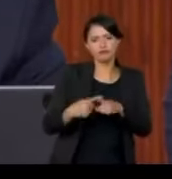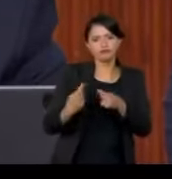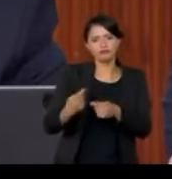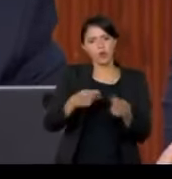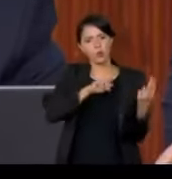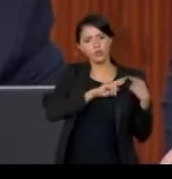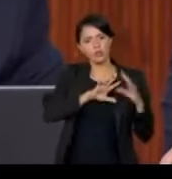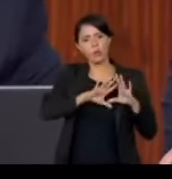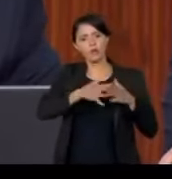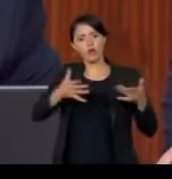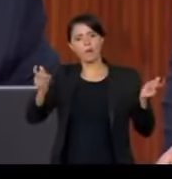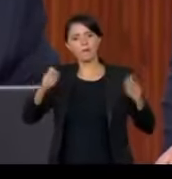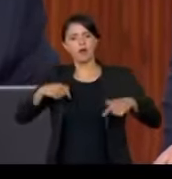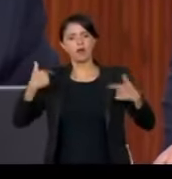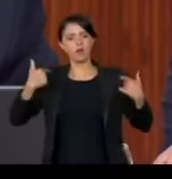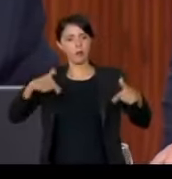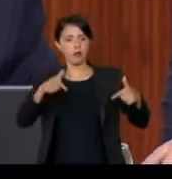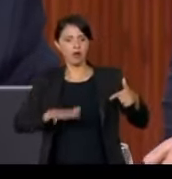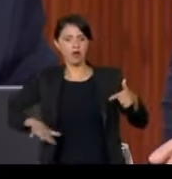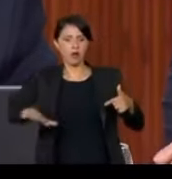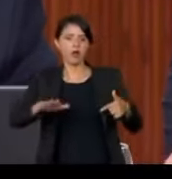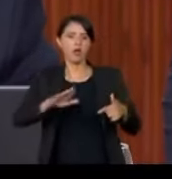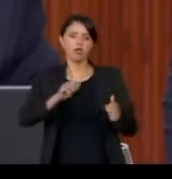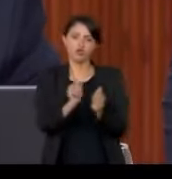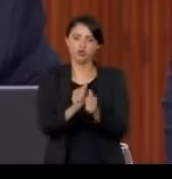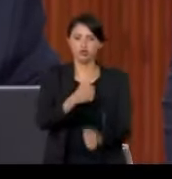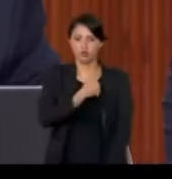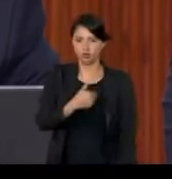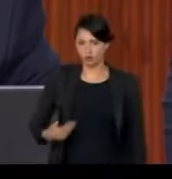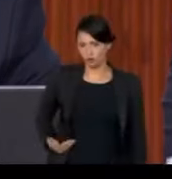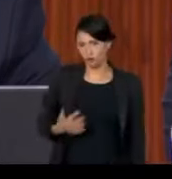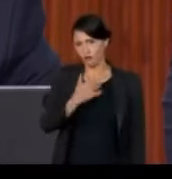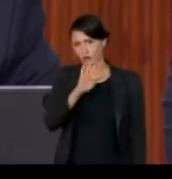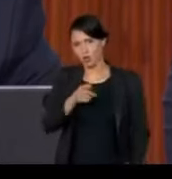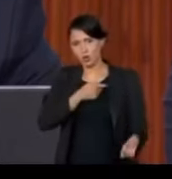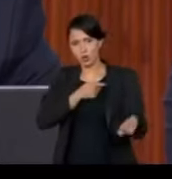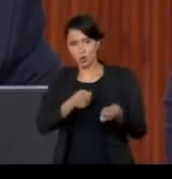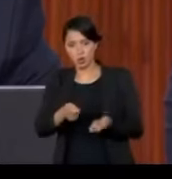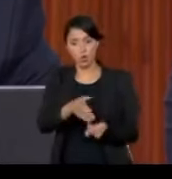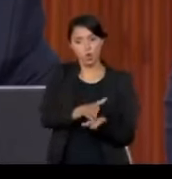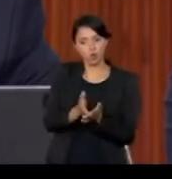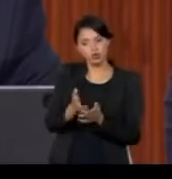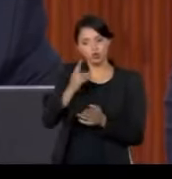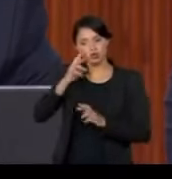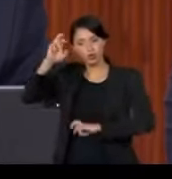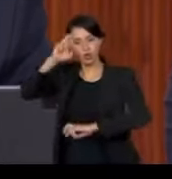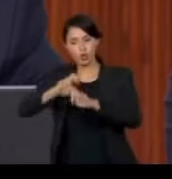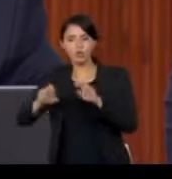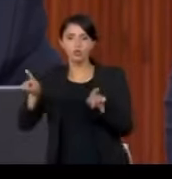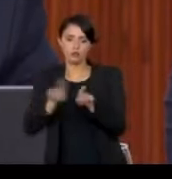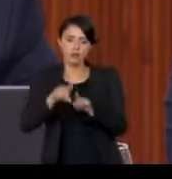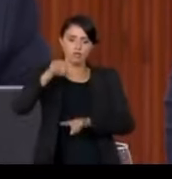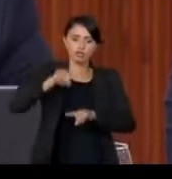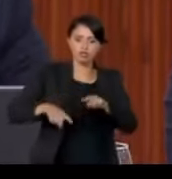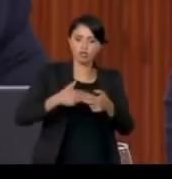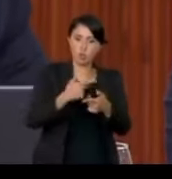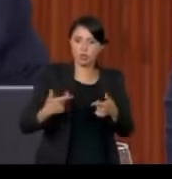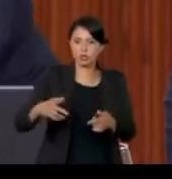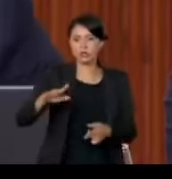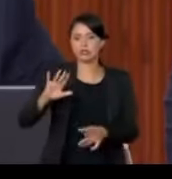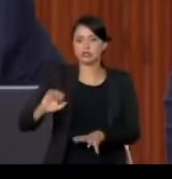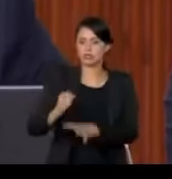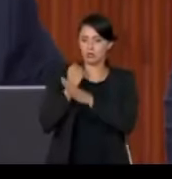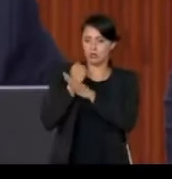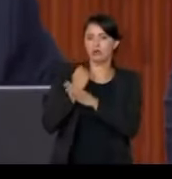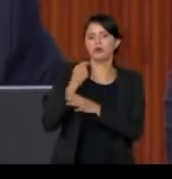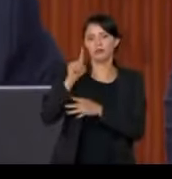competências ampliadas para atuar, né, com o governo federal no controle dessas fronteiras, também se equipando para tal e